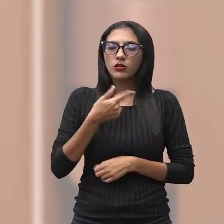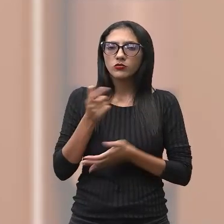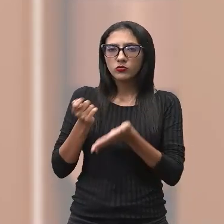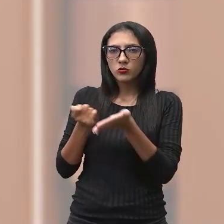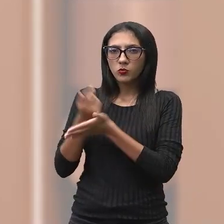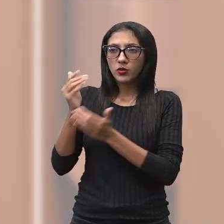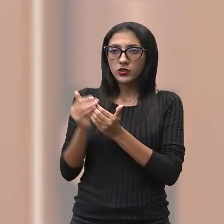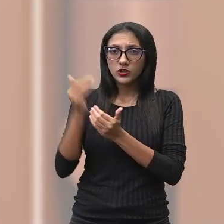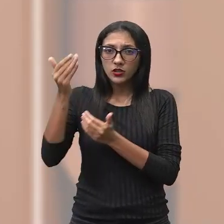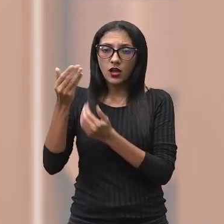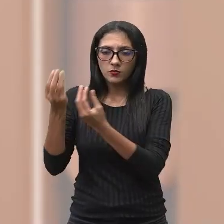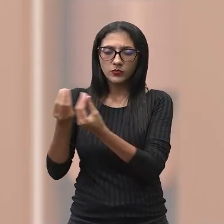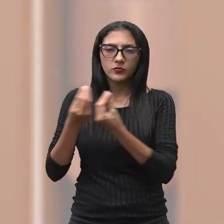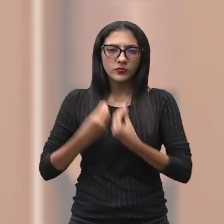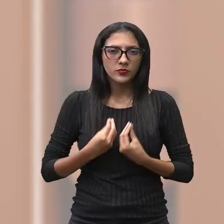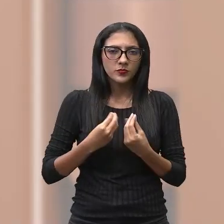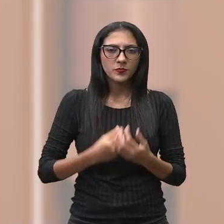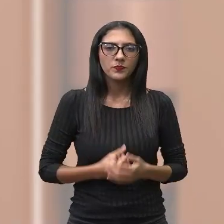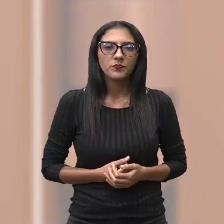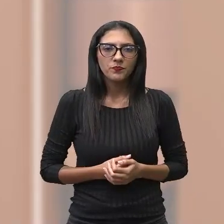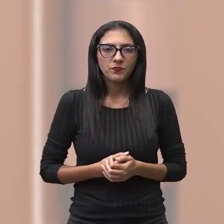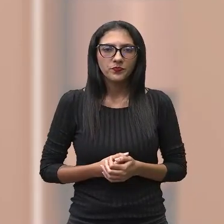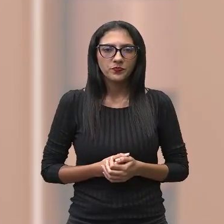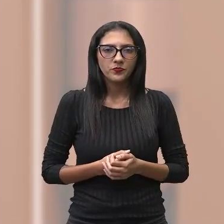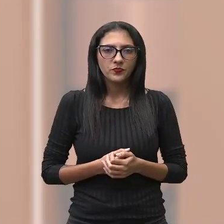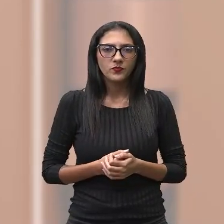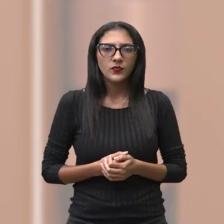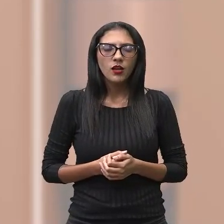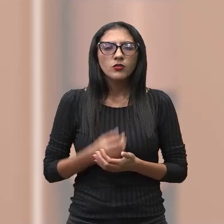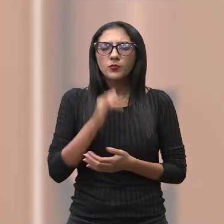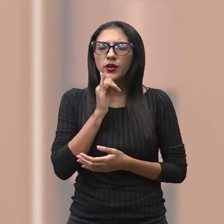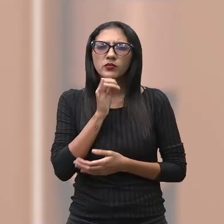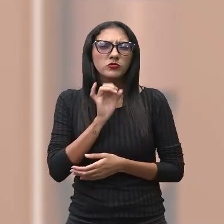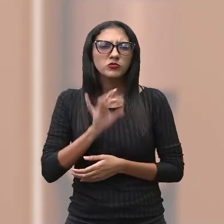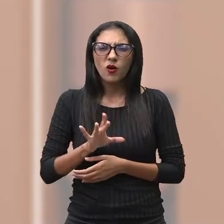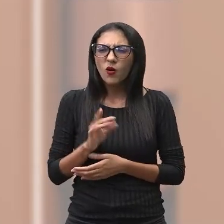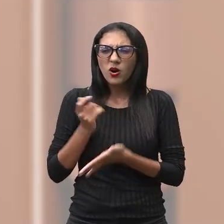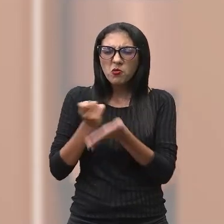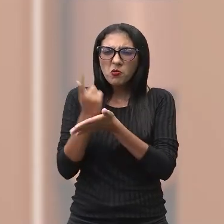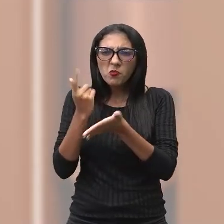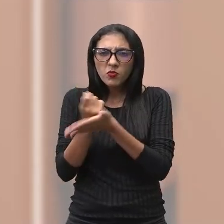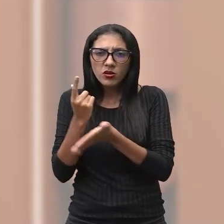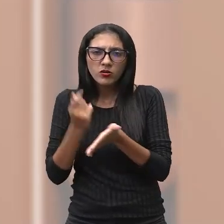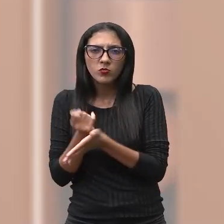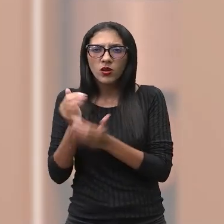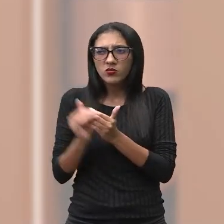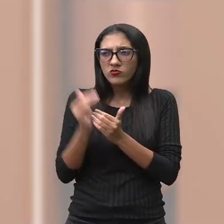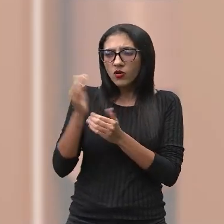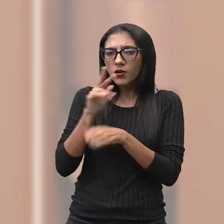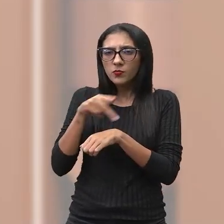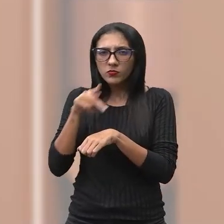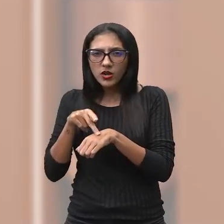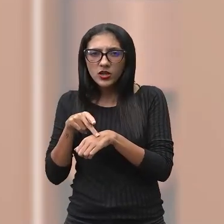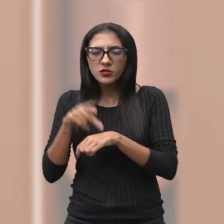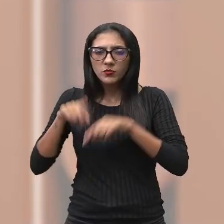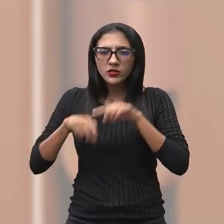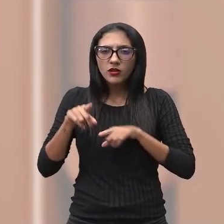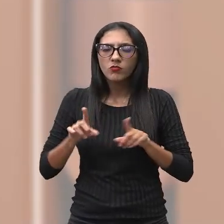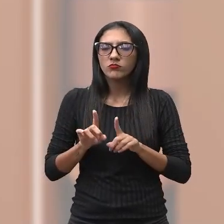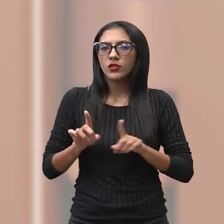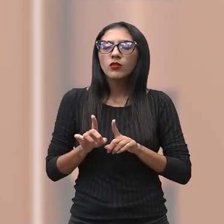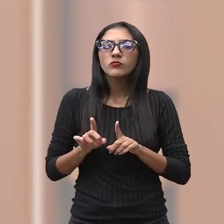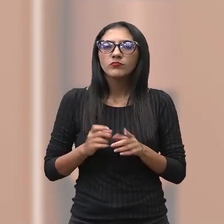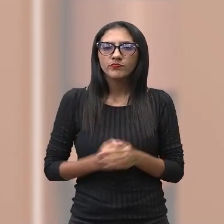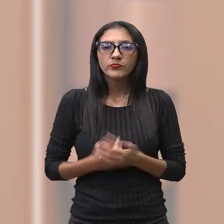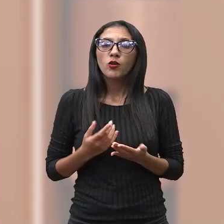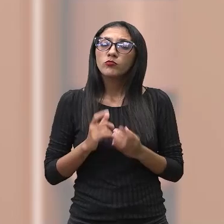produto lá. Isso não é sempre uma questão de consumismo, tá? Inclusive, a gente tem notícias, se você procurar relatos aí